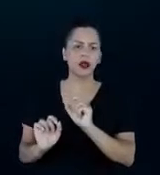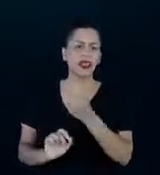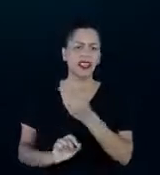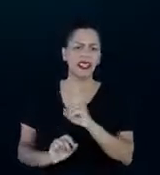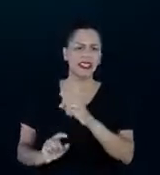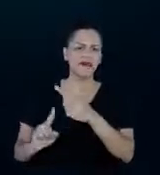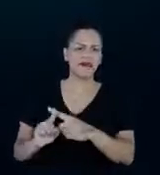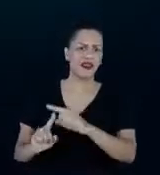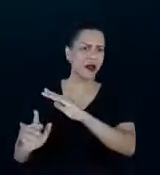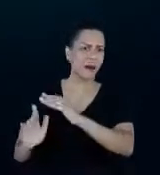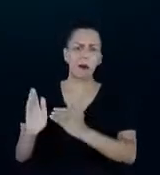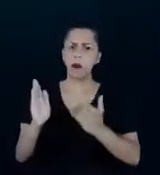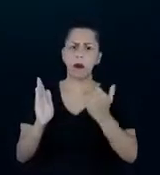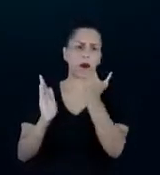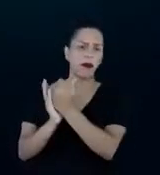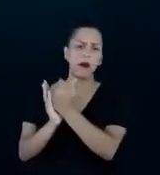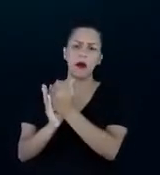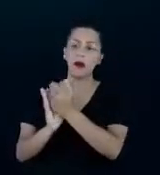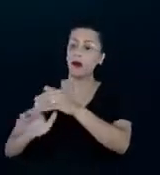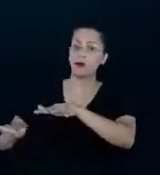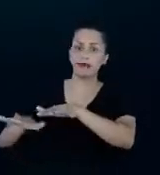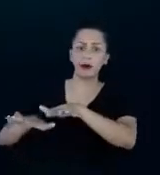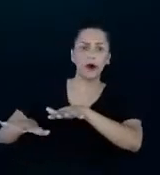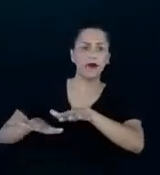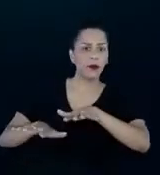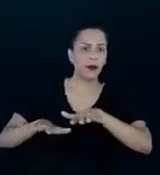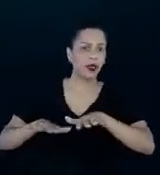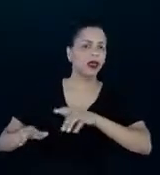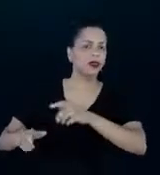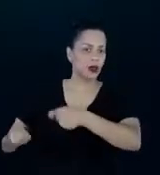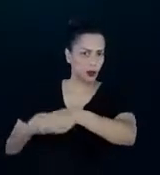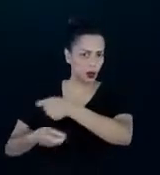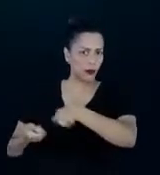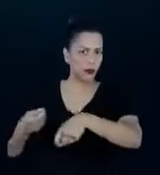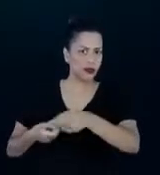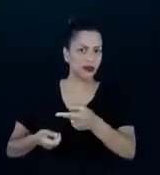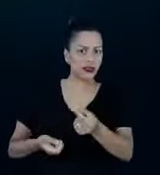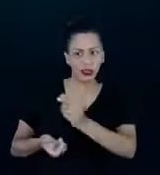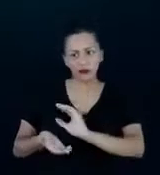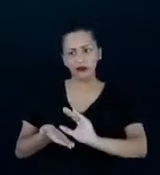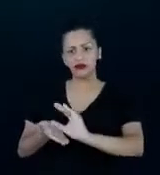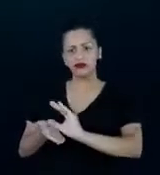move a economia com aquele dinheiro que entra. Mais ainda, daquele